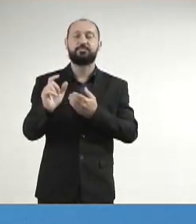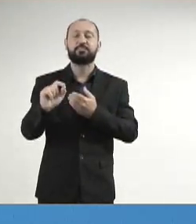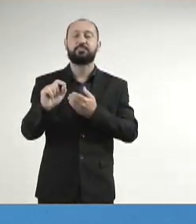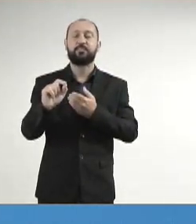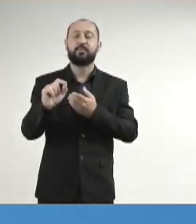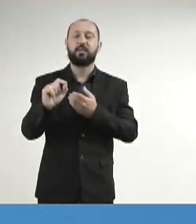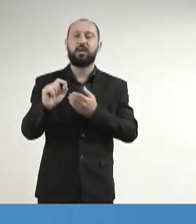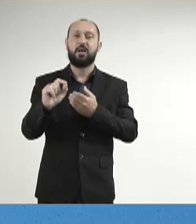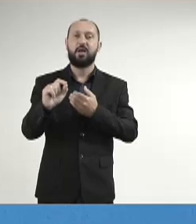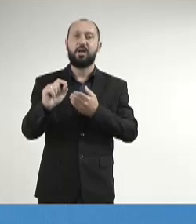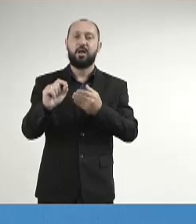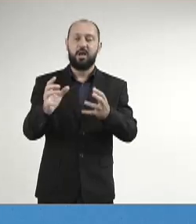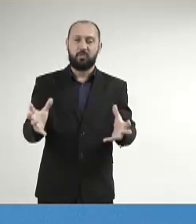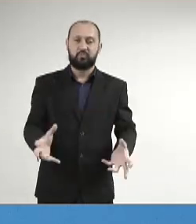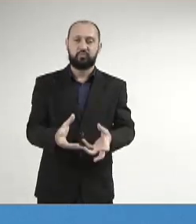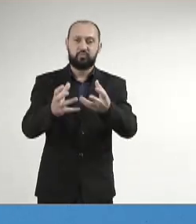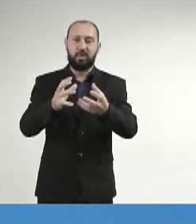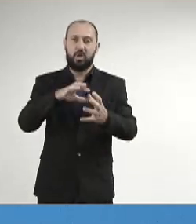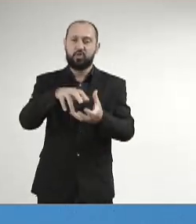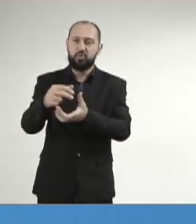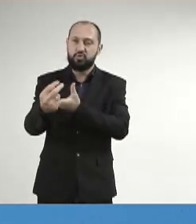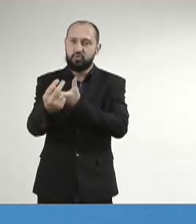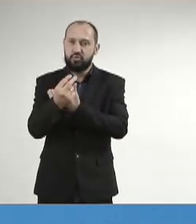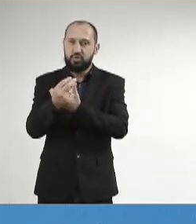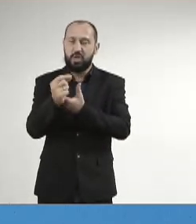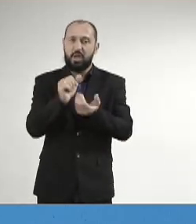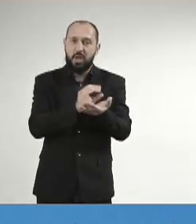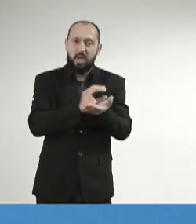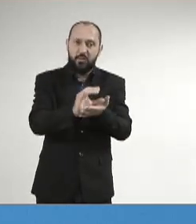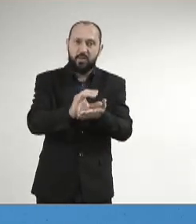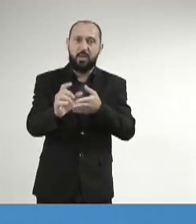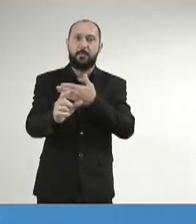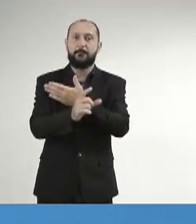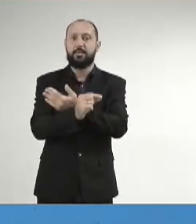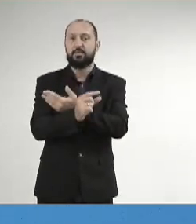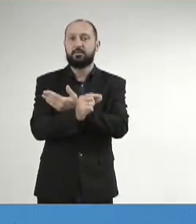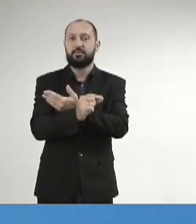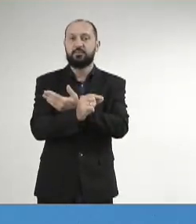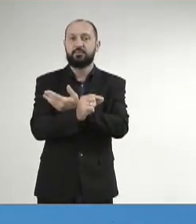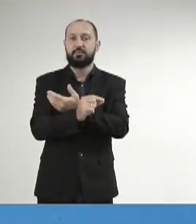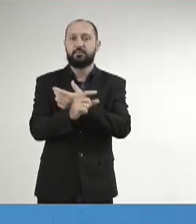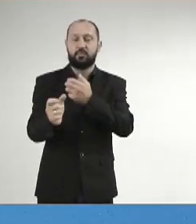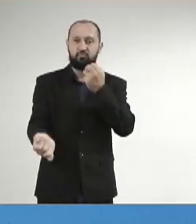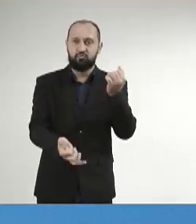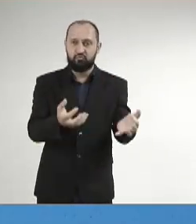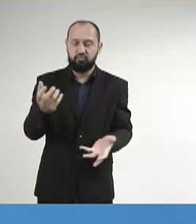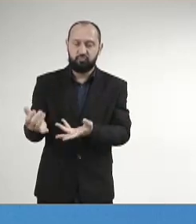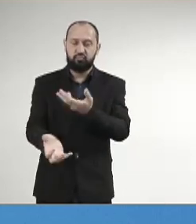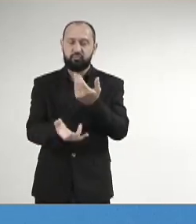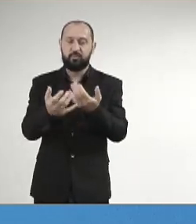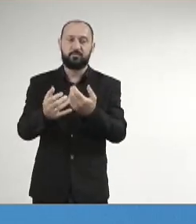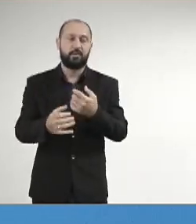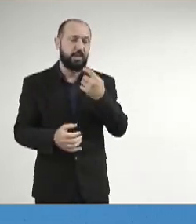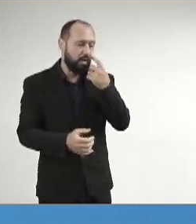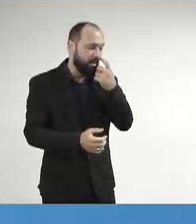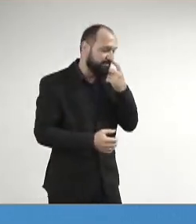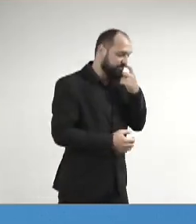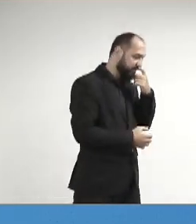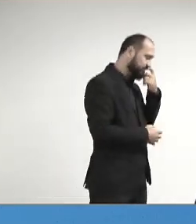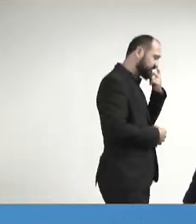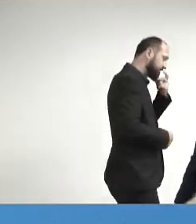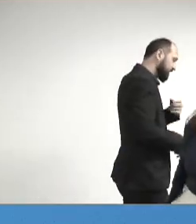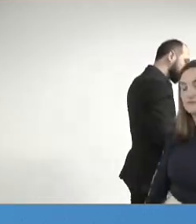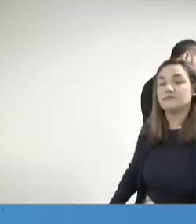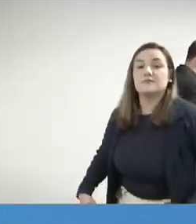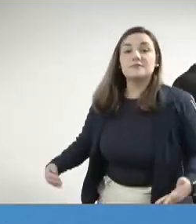quantidade de sustentabilidade, investimento no Pantanal, que vai aumentando o fogo. É óbvio, se aumentou a